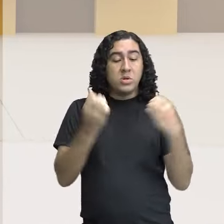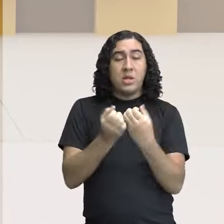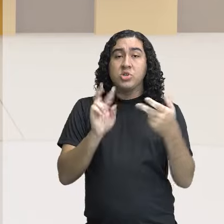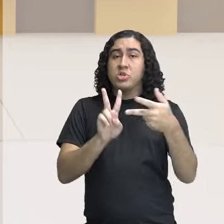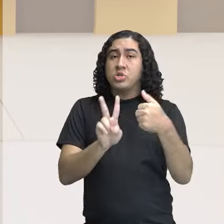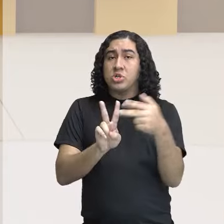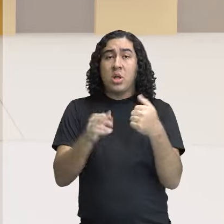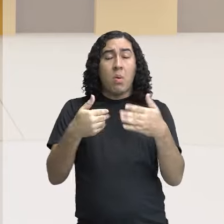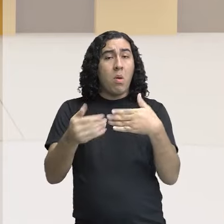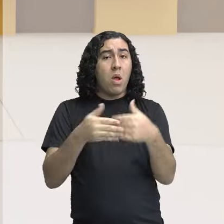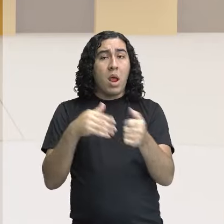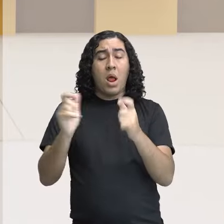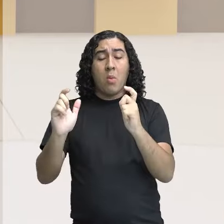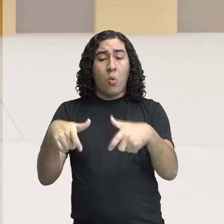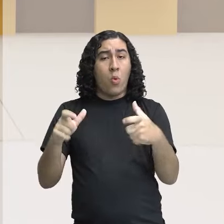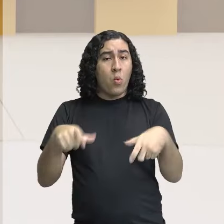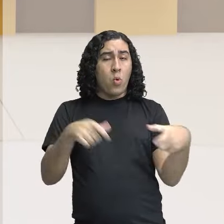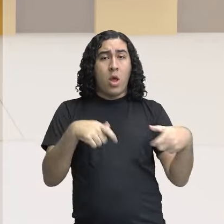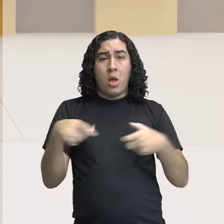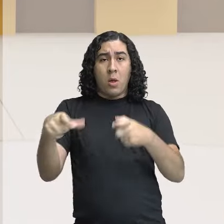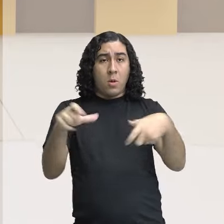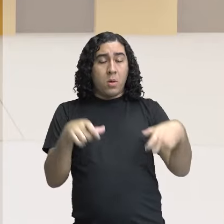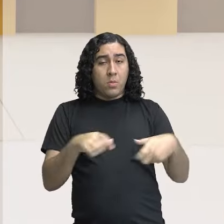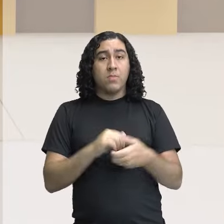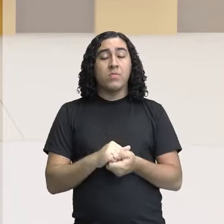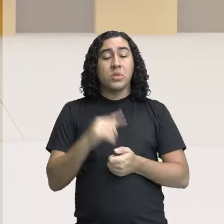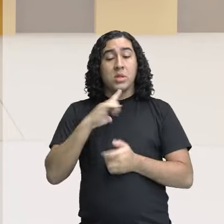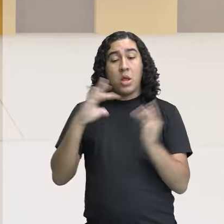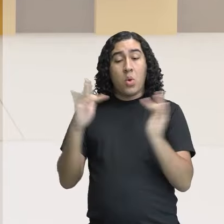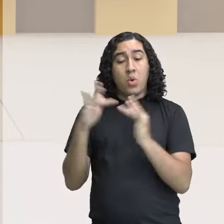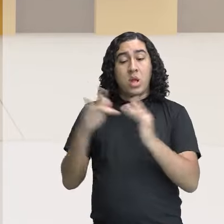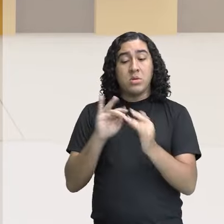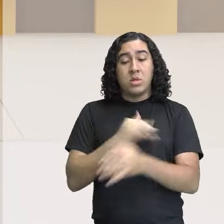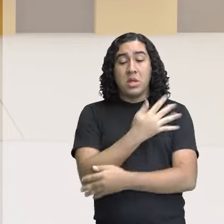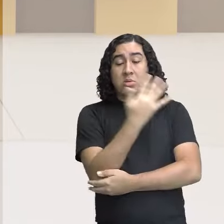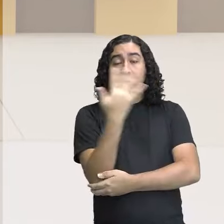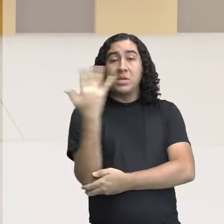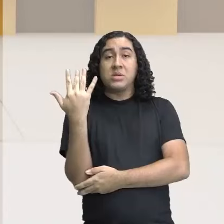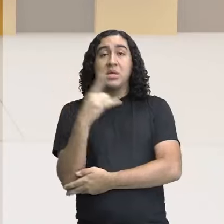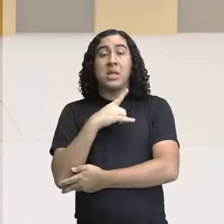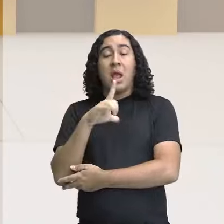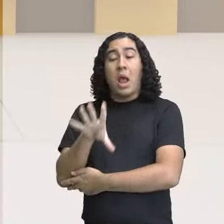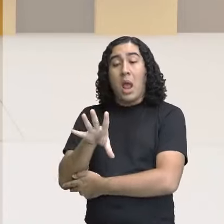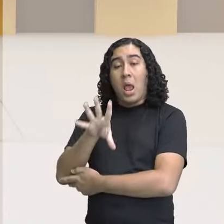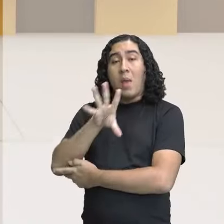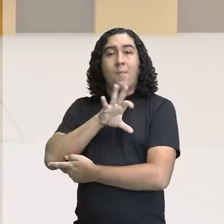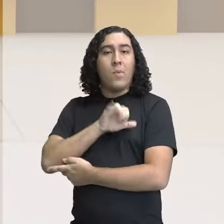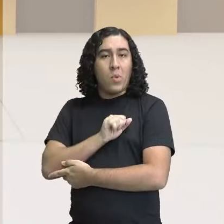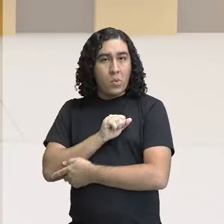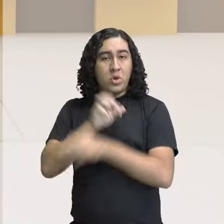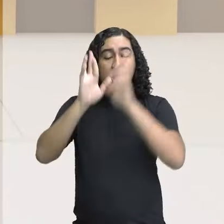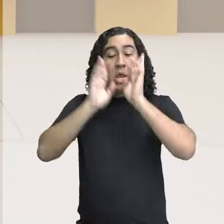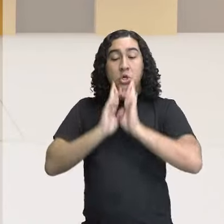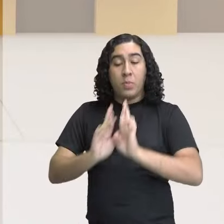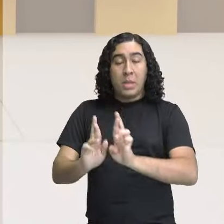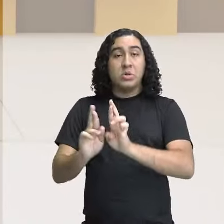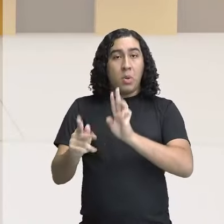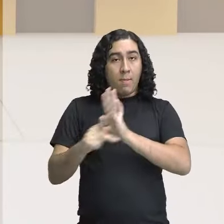qualquer lugar do mundo, a partir do seu contato com a natureza, eles têm amor e respeito por essa